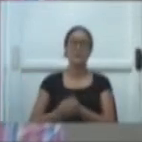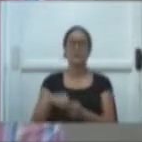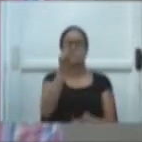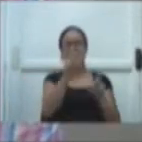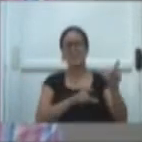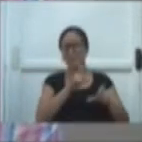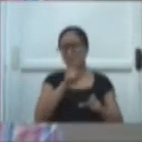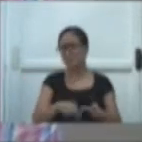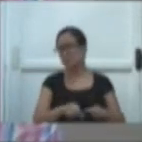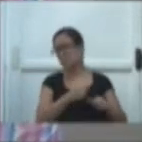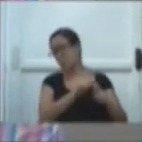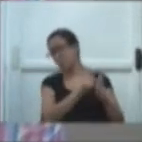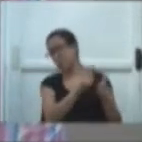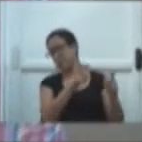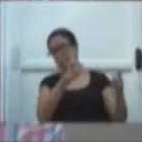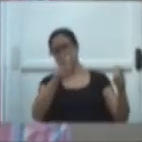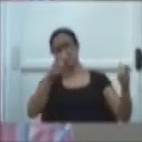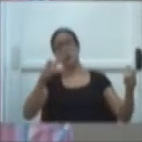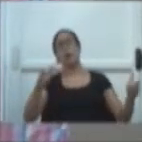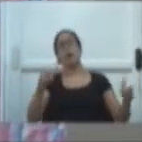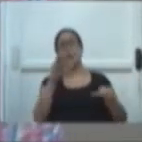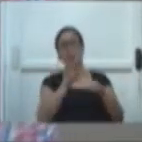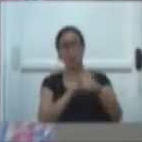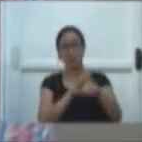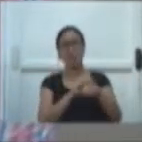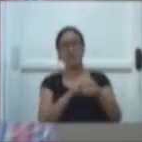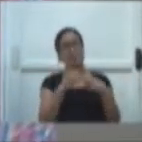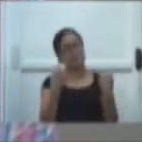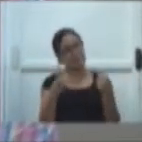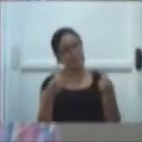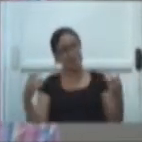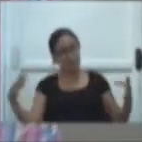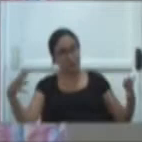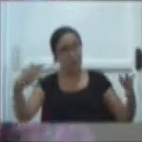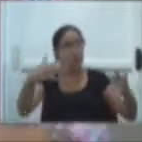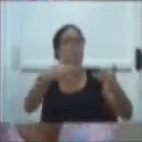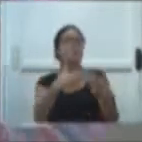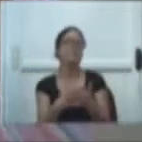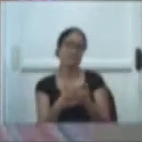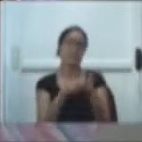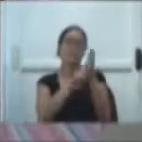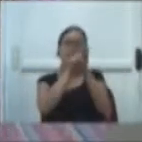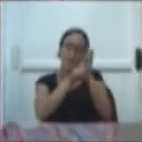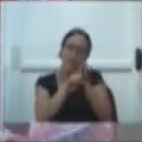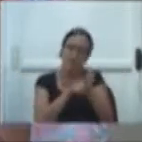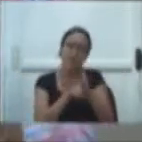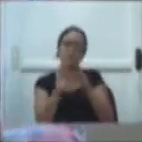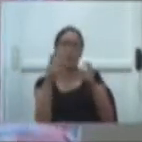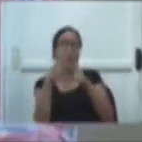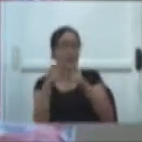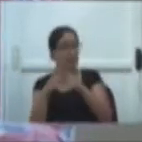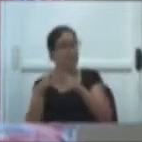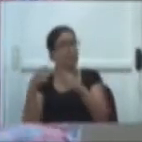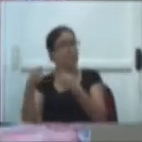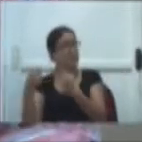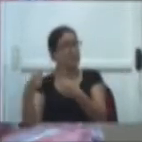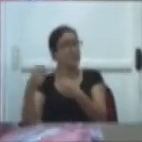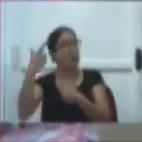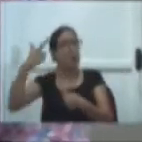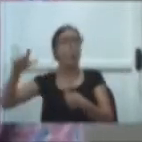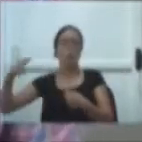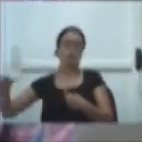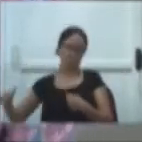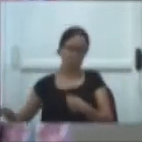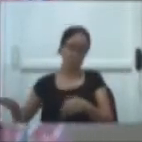de atendimento. Instala-se também, além de realmente no grande número de casos da dengue, também tem aqueles